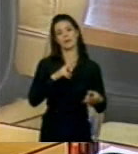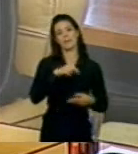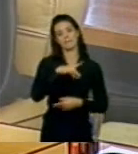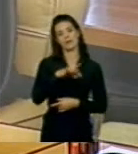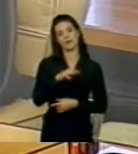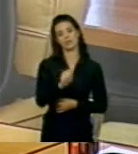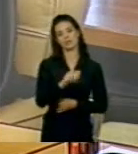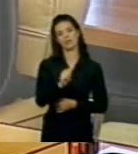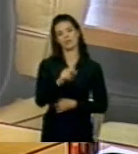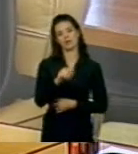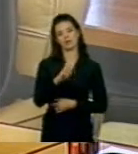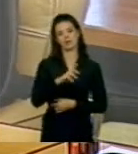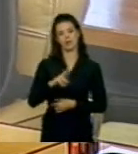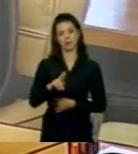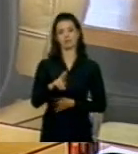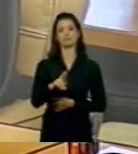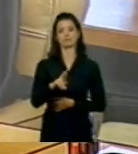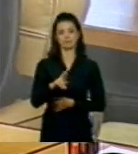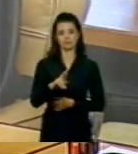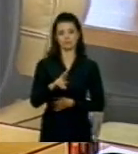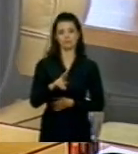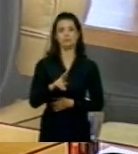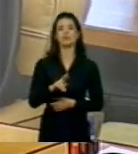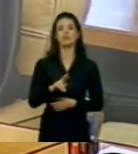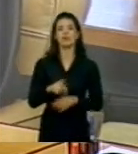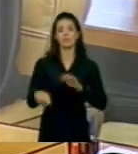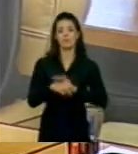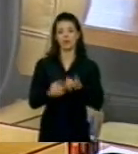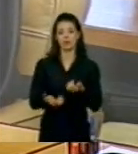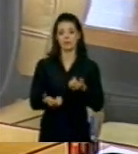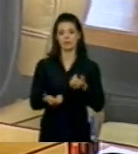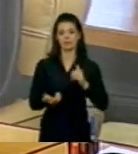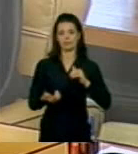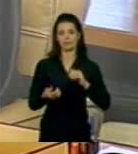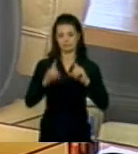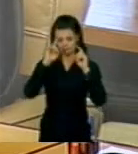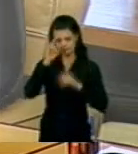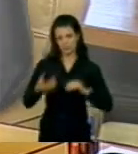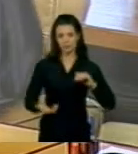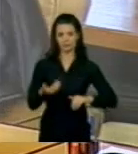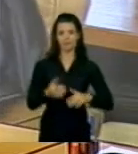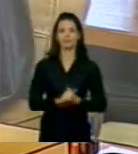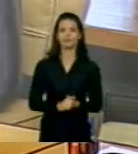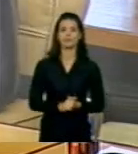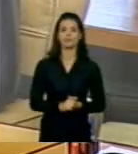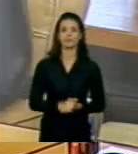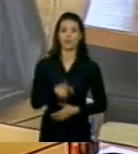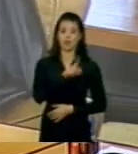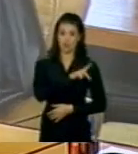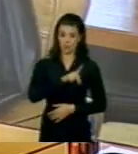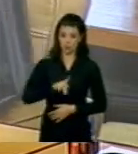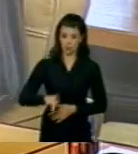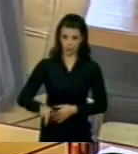natureza, portanto, penal aos membros do Congresso Nacional. O presidente da